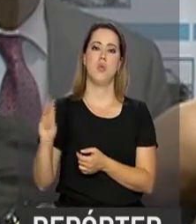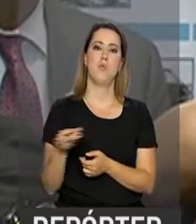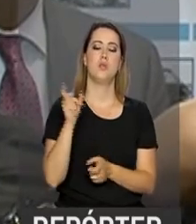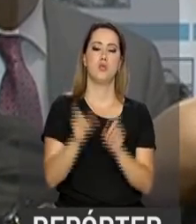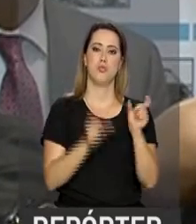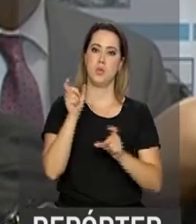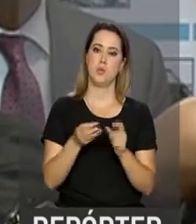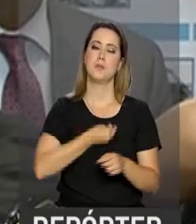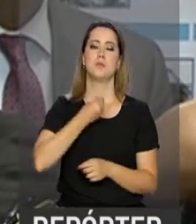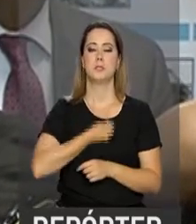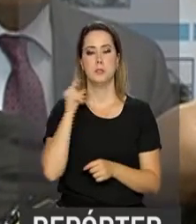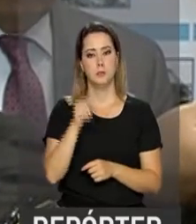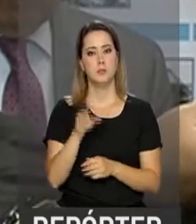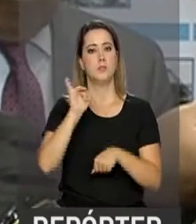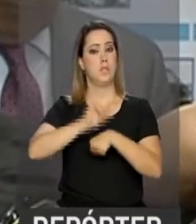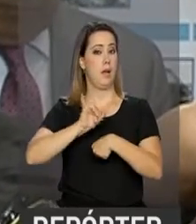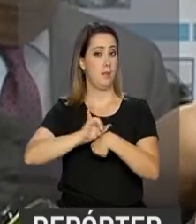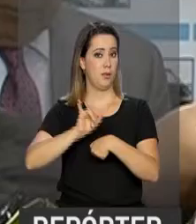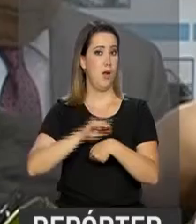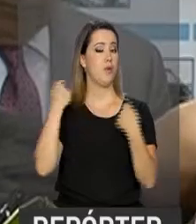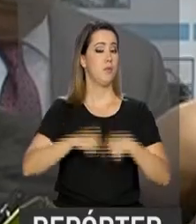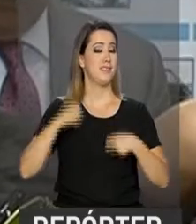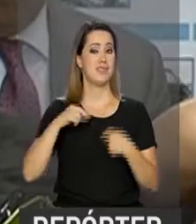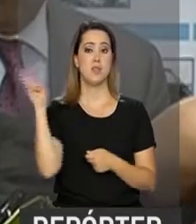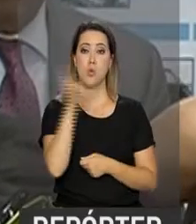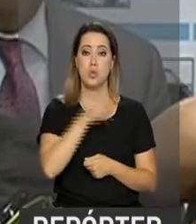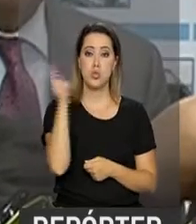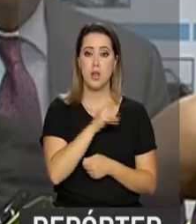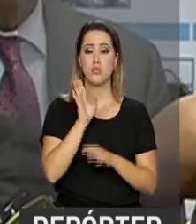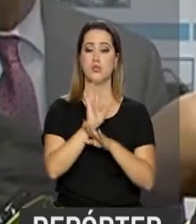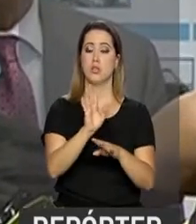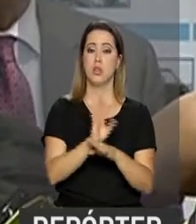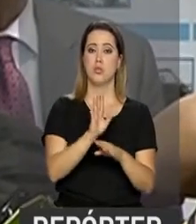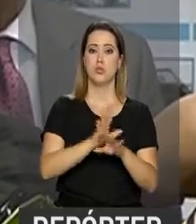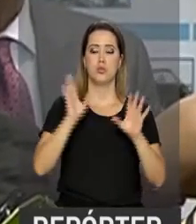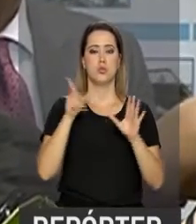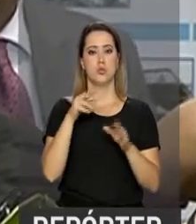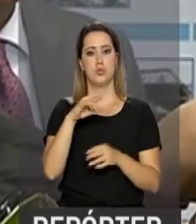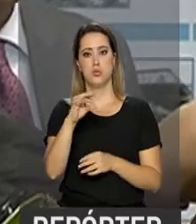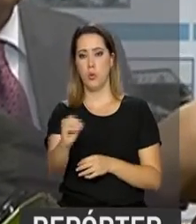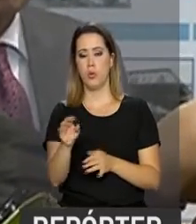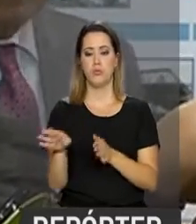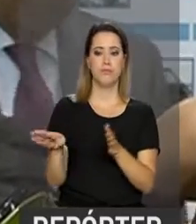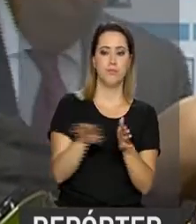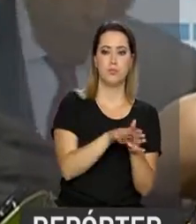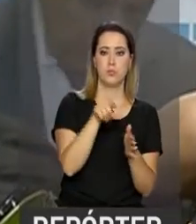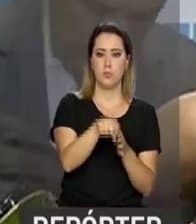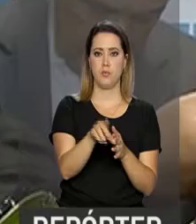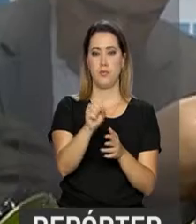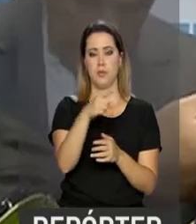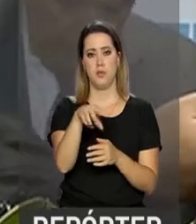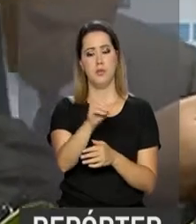que necessitam, com a maior urgência possível, da chegada das águas do São Francisco. E esta parceria,